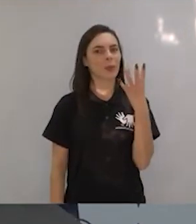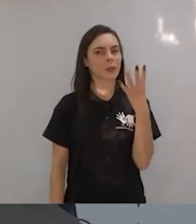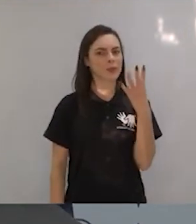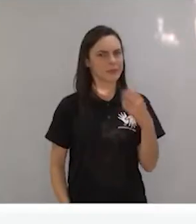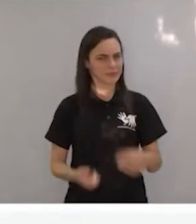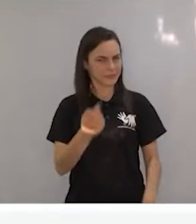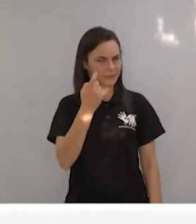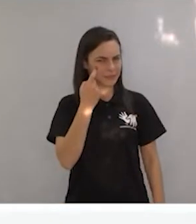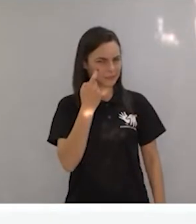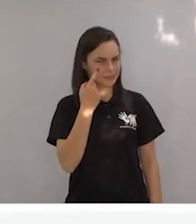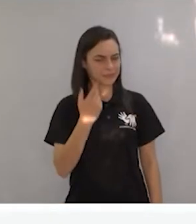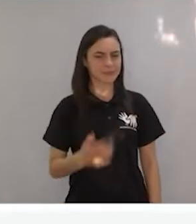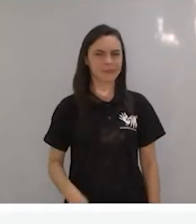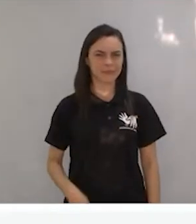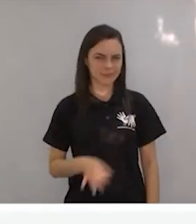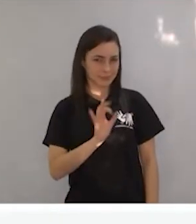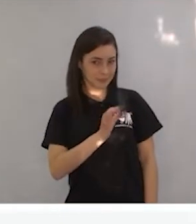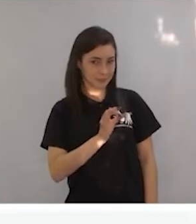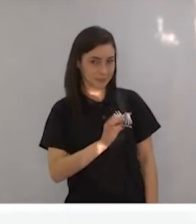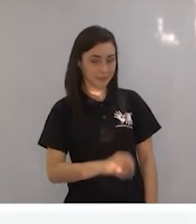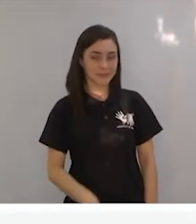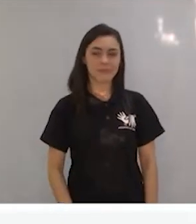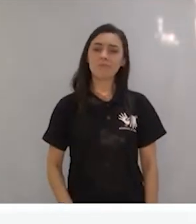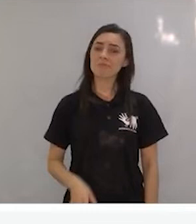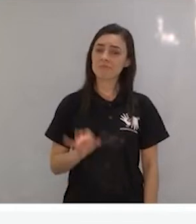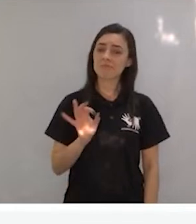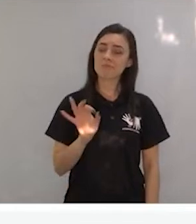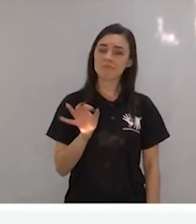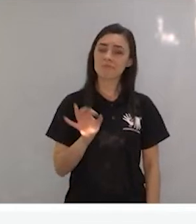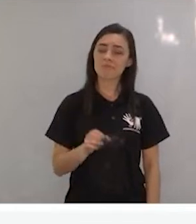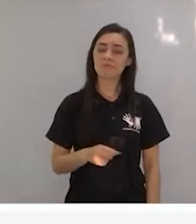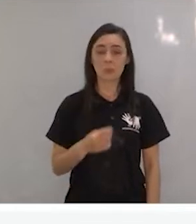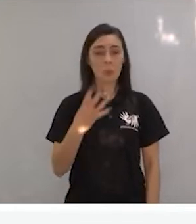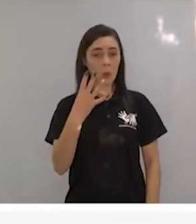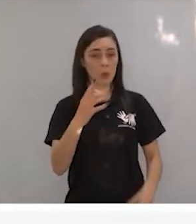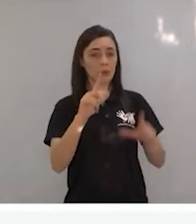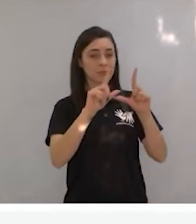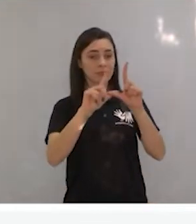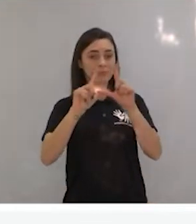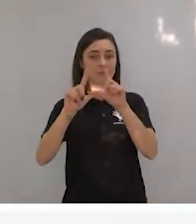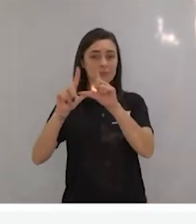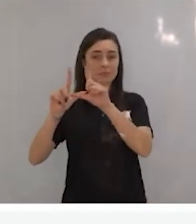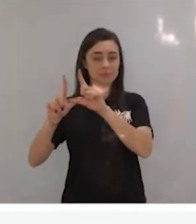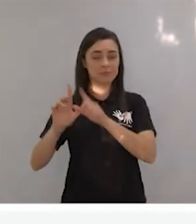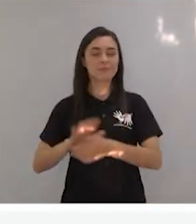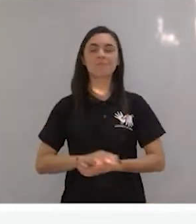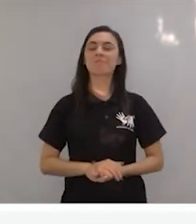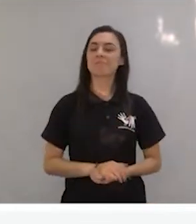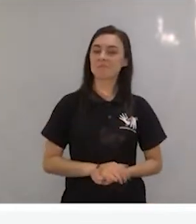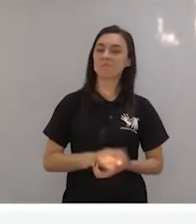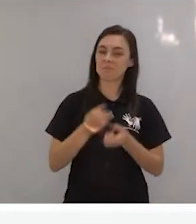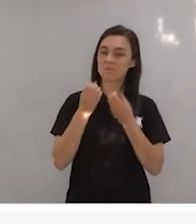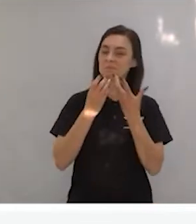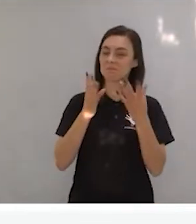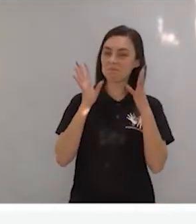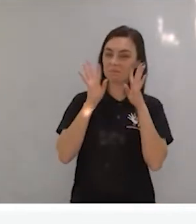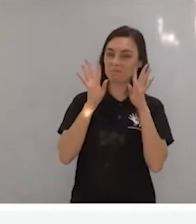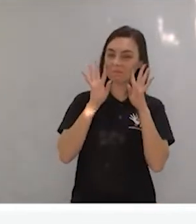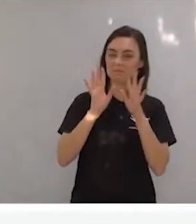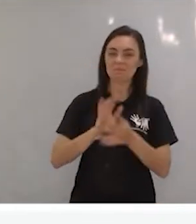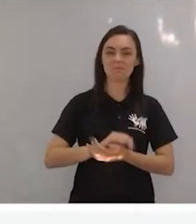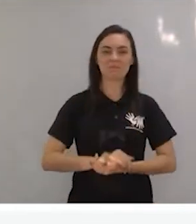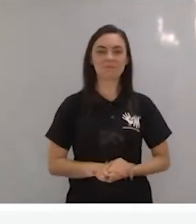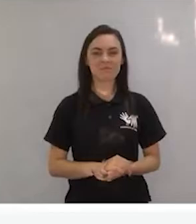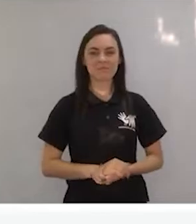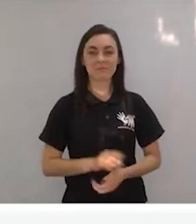4. 4? Vamos ver lá. Quadrinhos. Era isso? Isso mesmo. Muito 4 bom. Quadrinhos. Muito legal. Muito bom, prof.